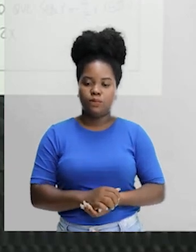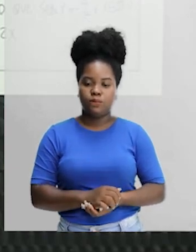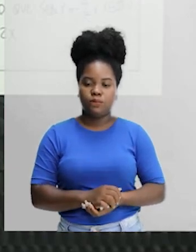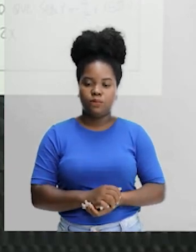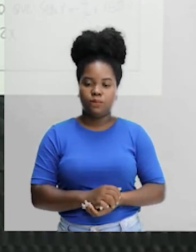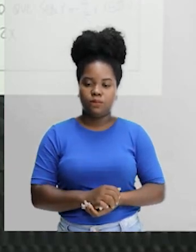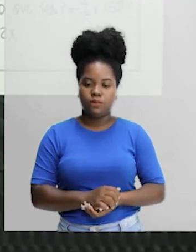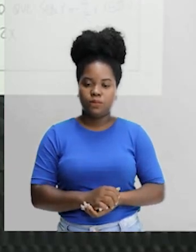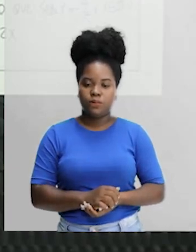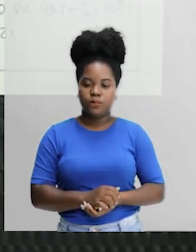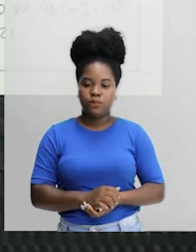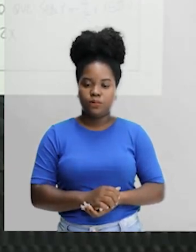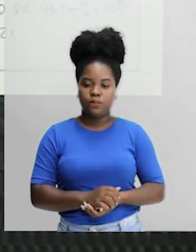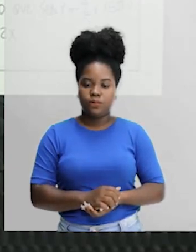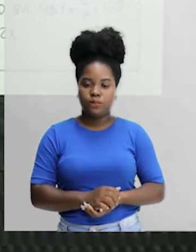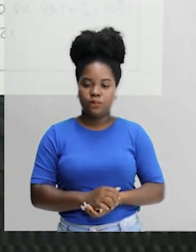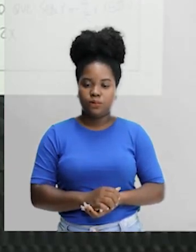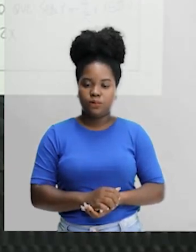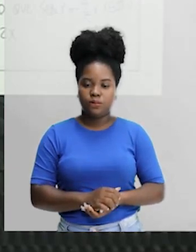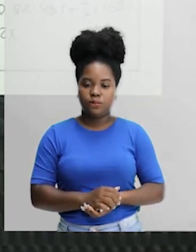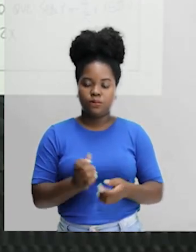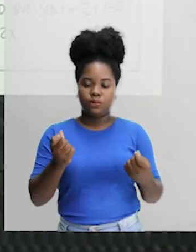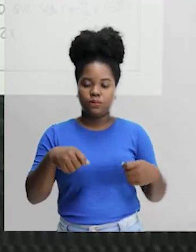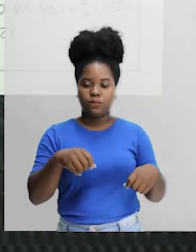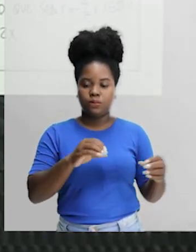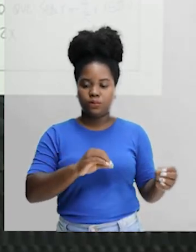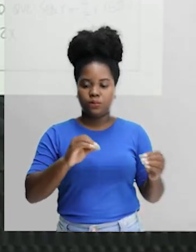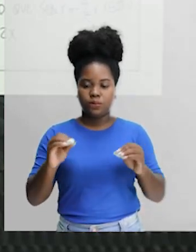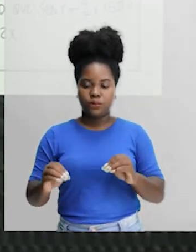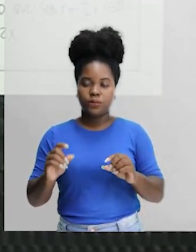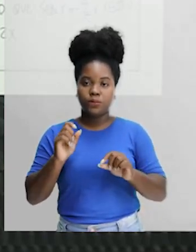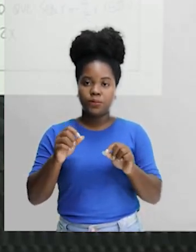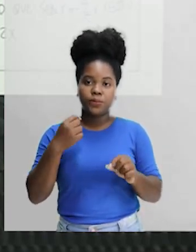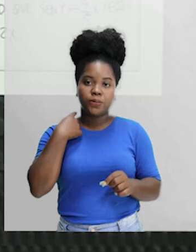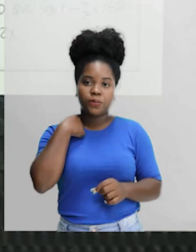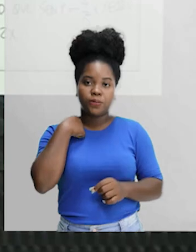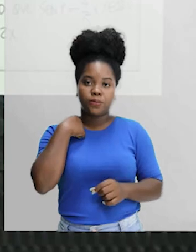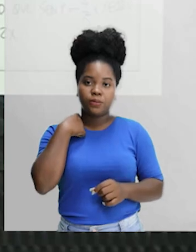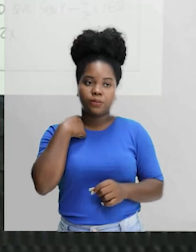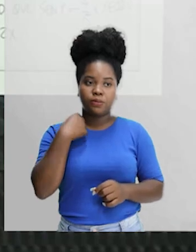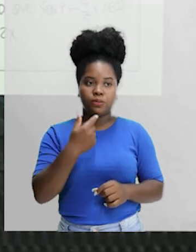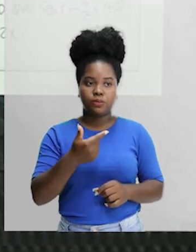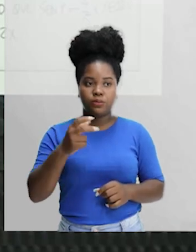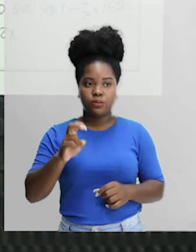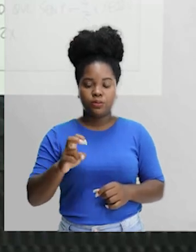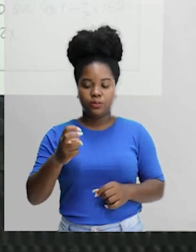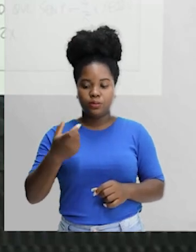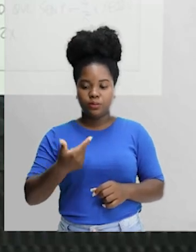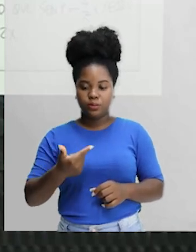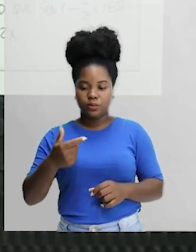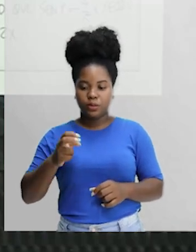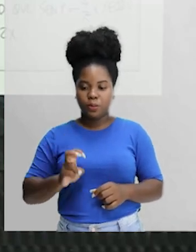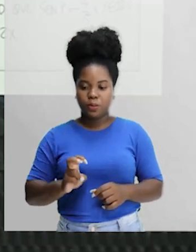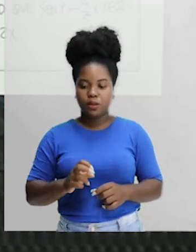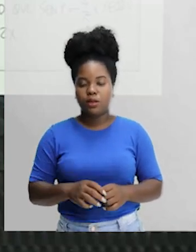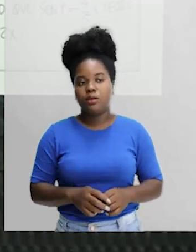25/25 ele é um inteiro. Então, eu posso escrever aqui, ó, 25/25 menos